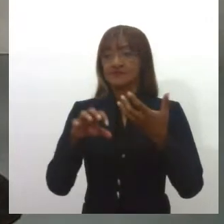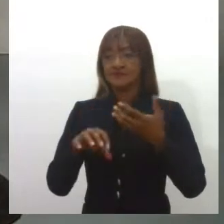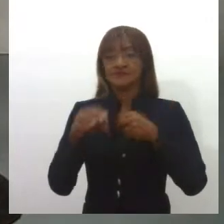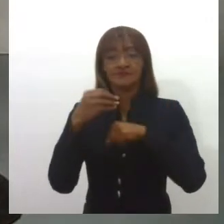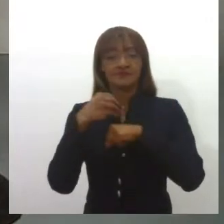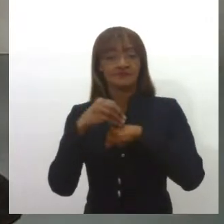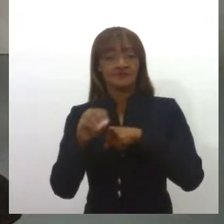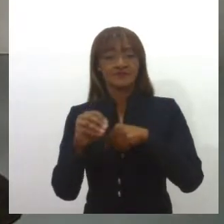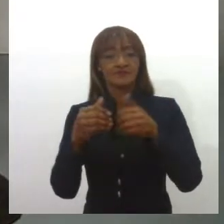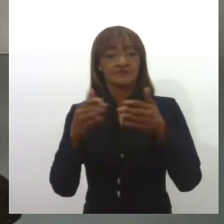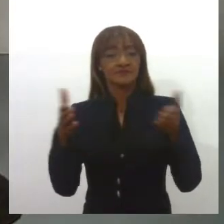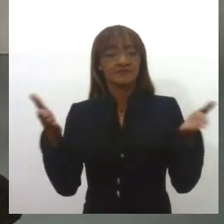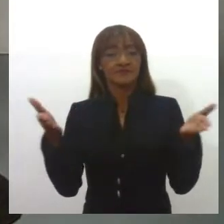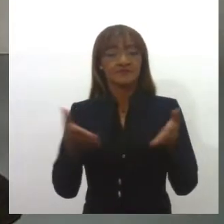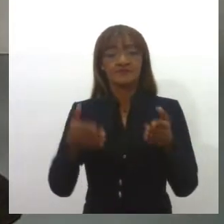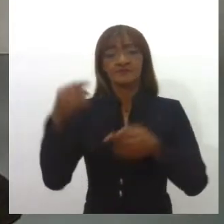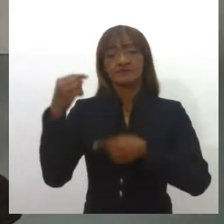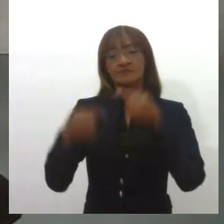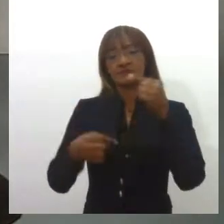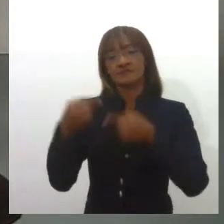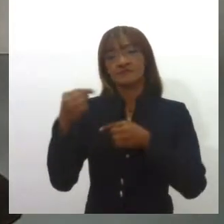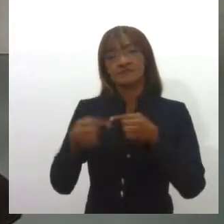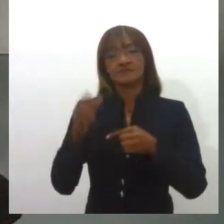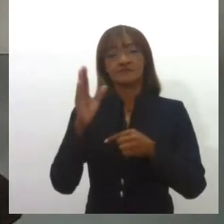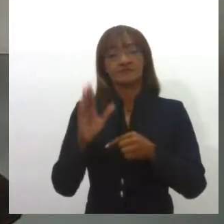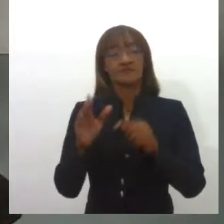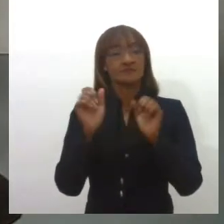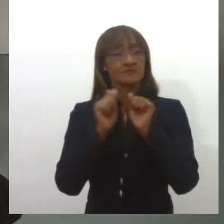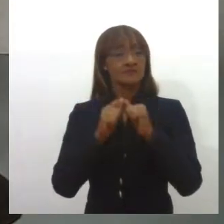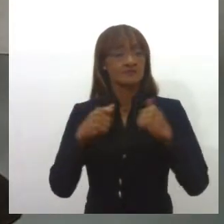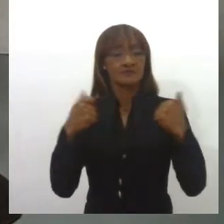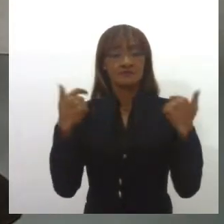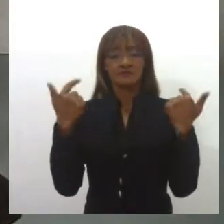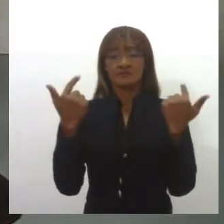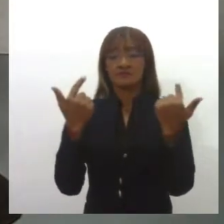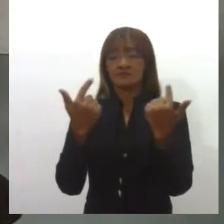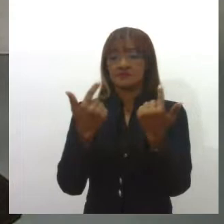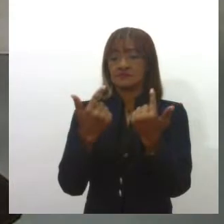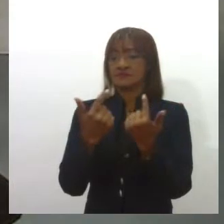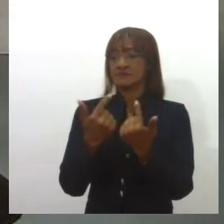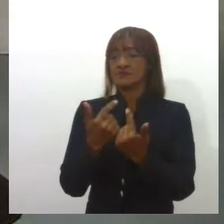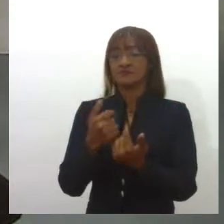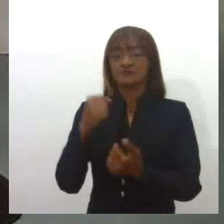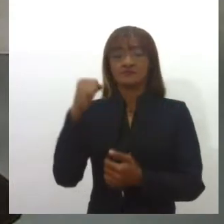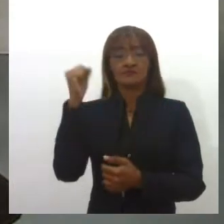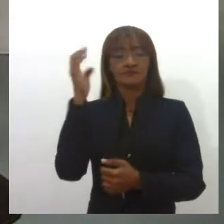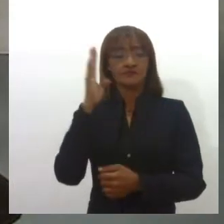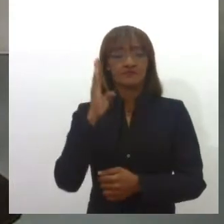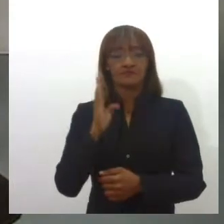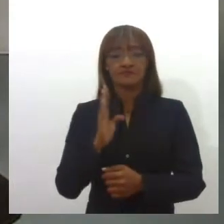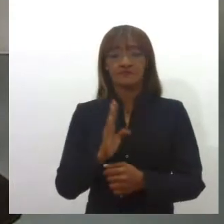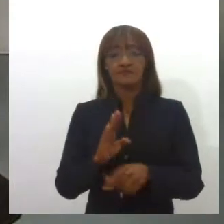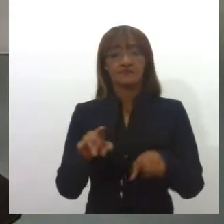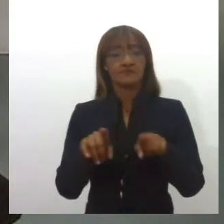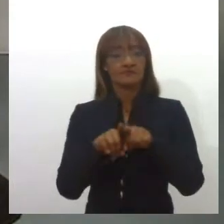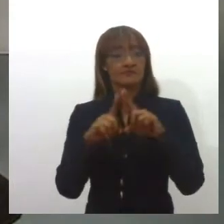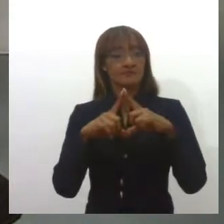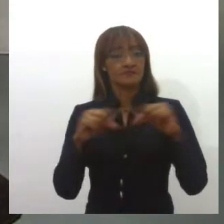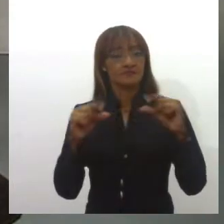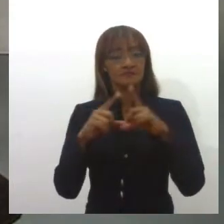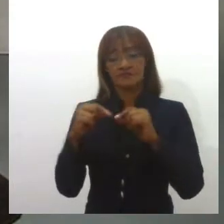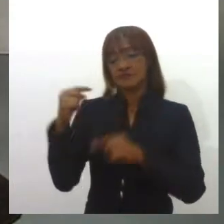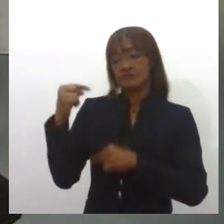Pauta está no ar para debater os destaques do Legislativo Nacional e de outras instâncias de Brasília. O debate